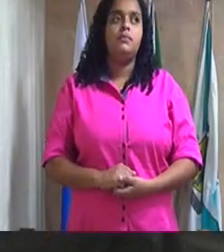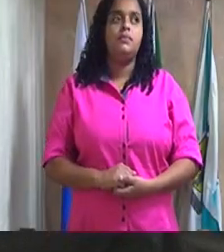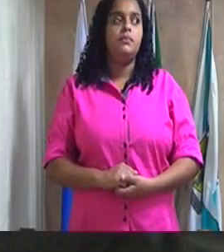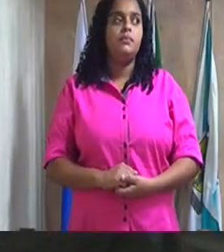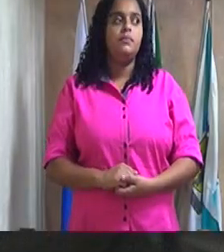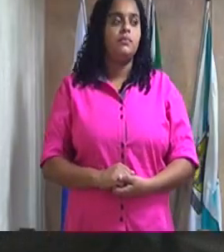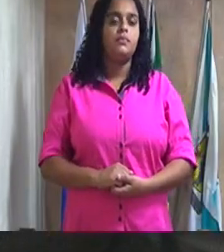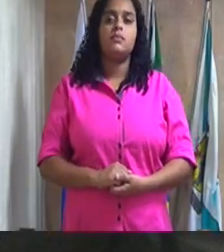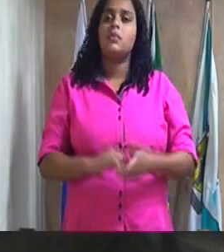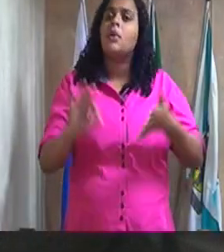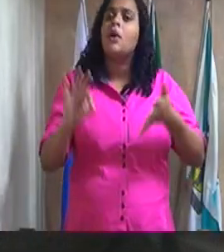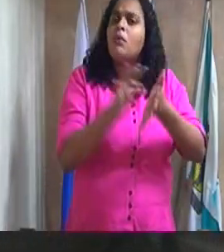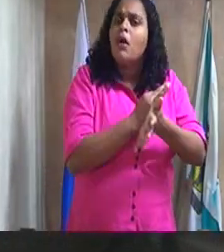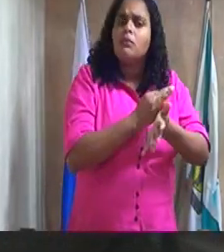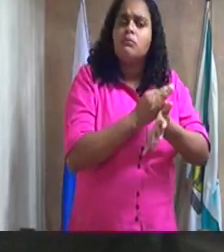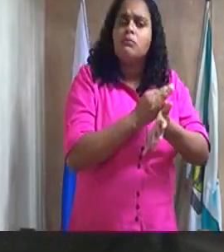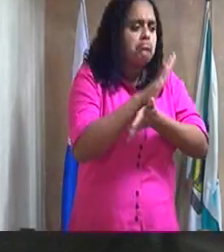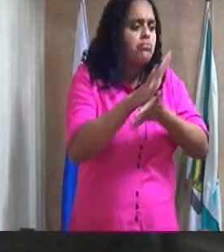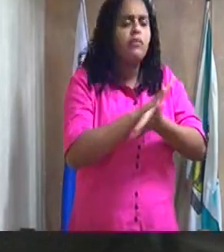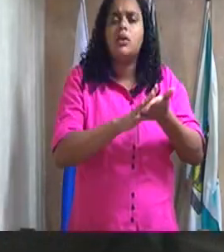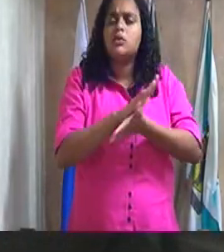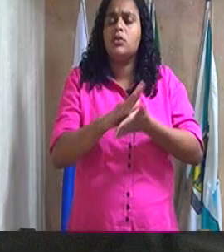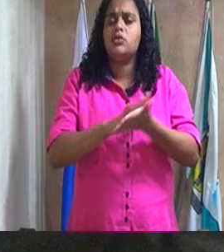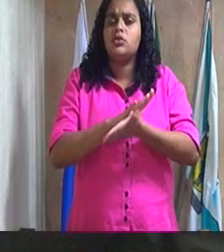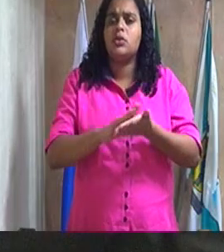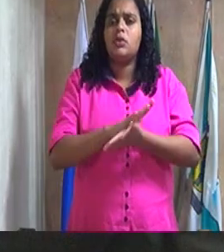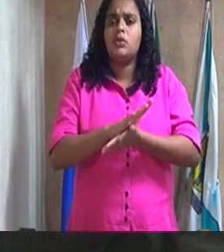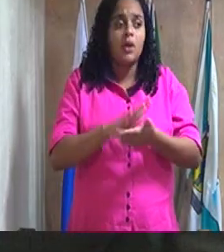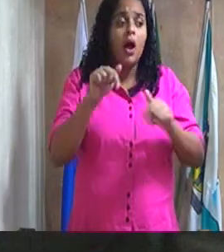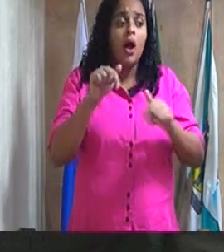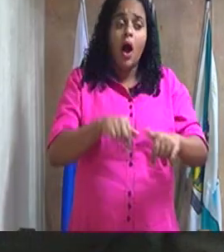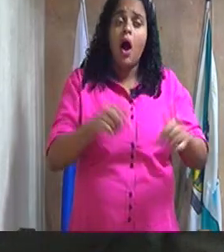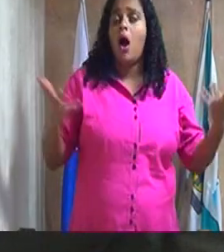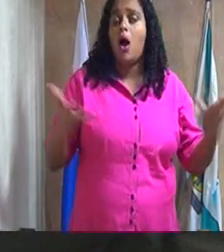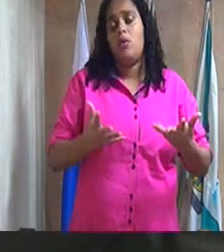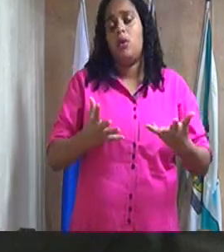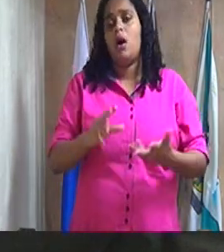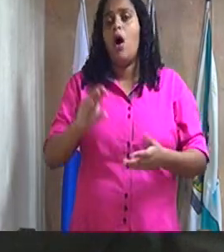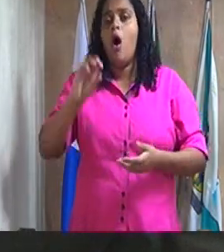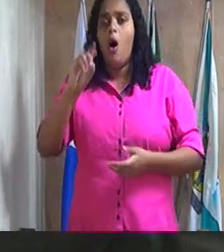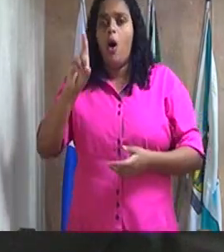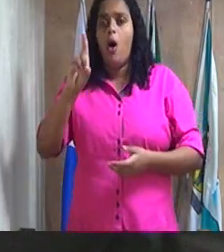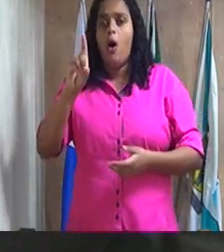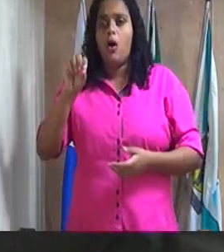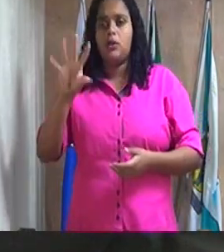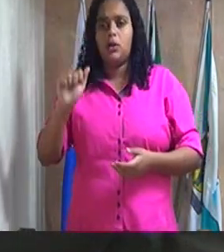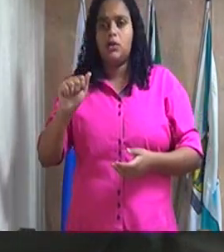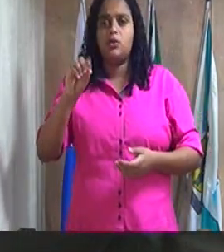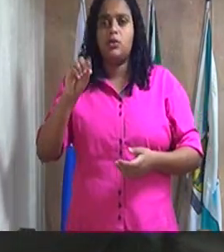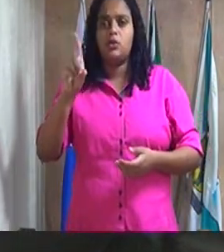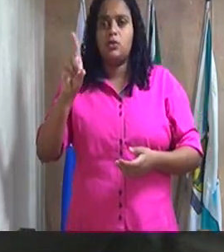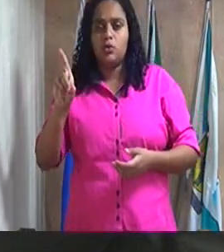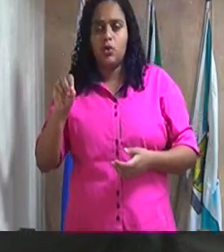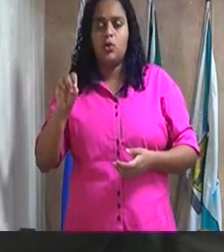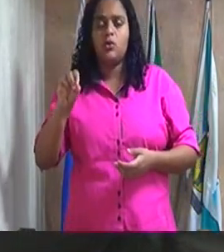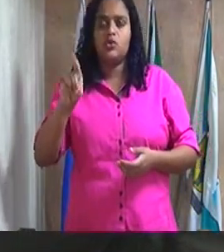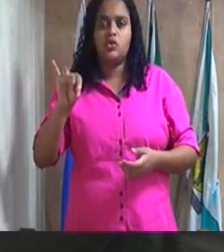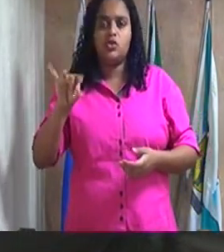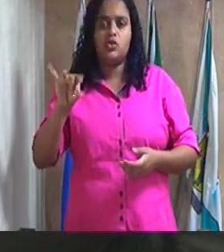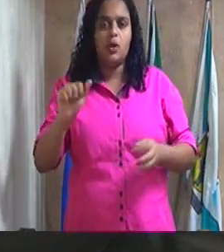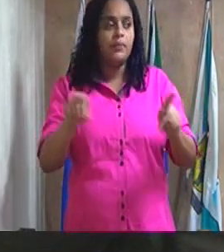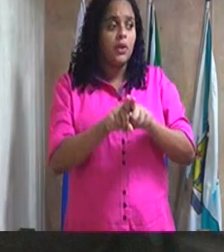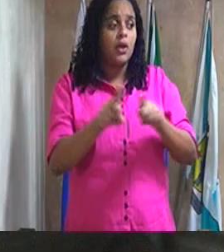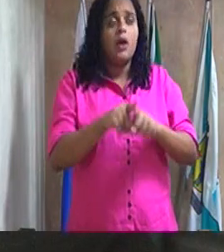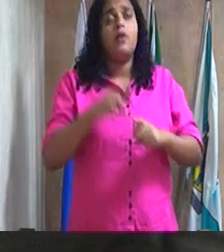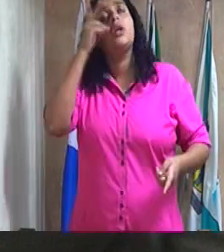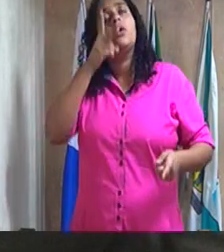Não havendo nenhum vereador inscrito, nesse momento passaremos para a ordem do dia. Peço à vereadora Delza de Oliveira.